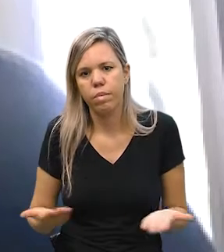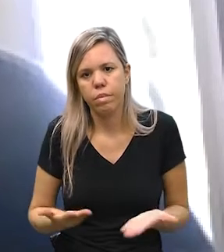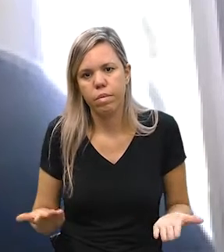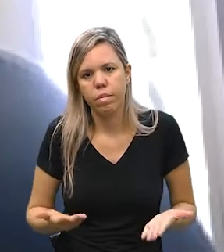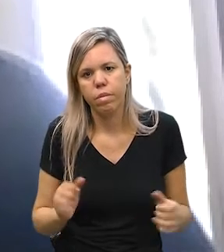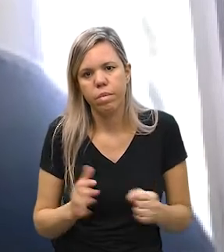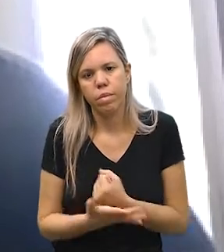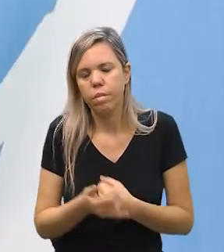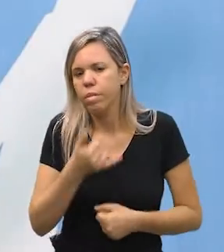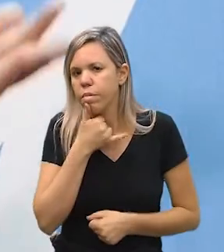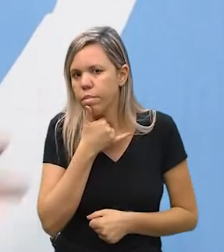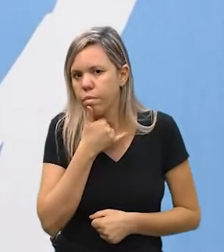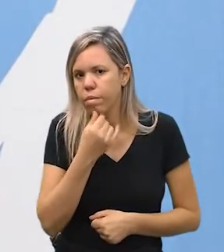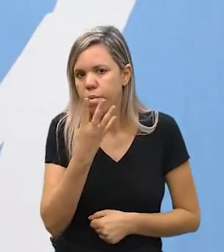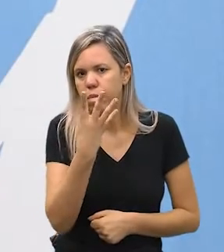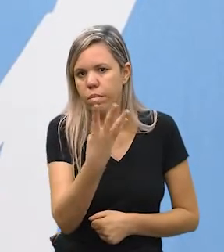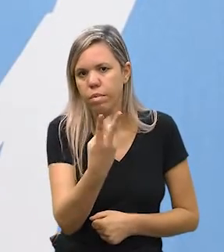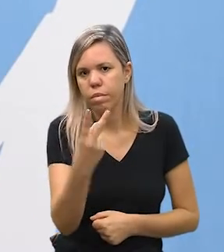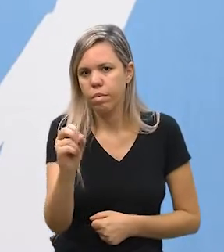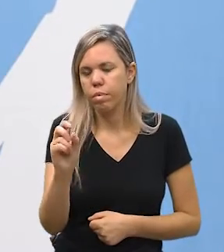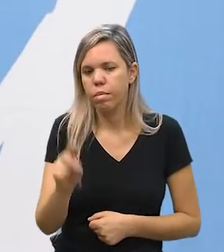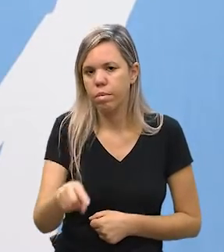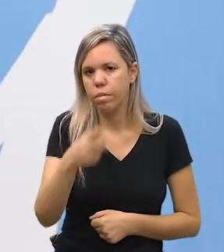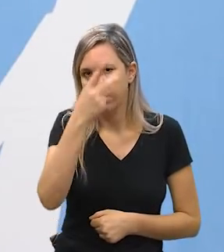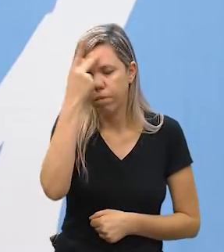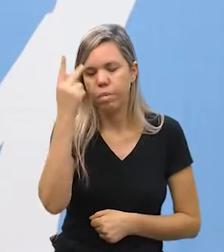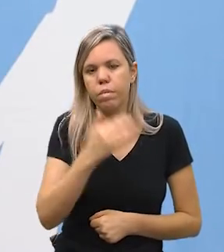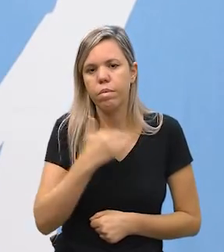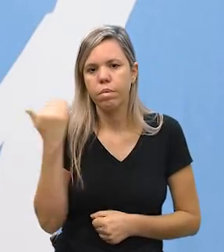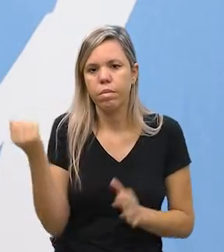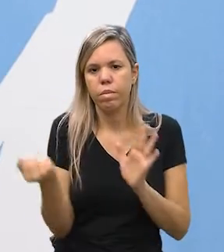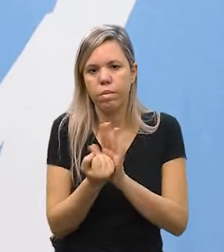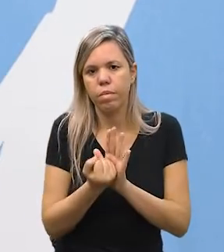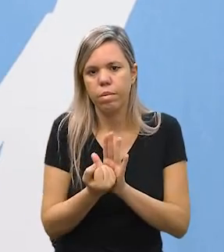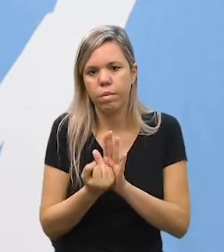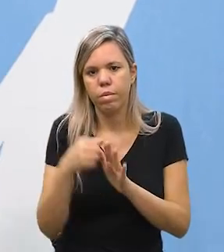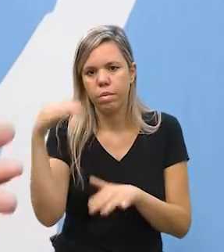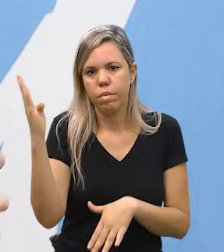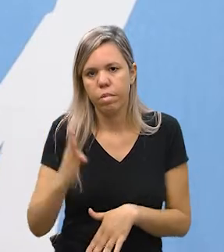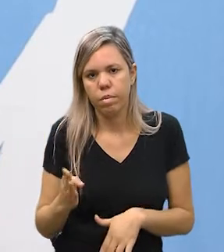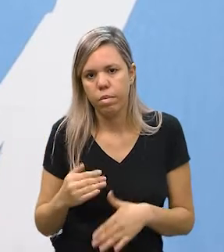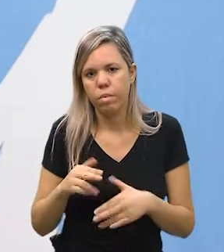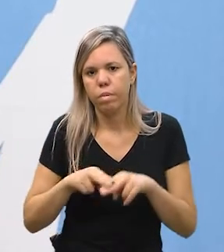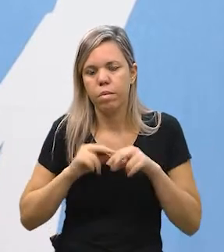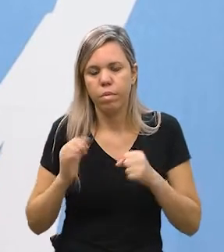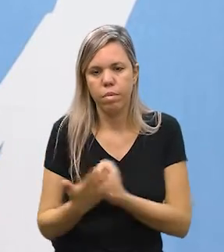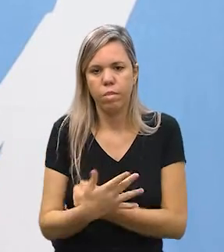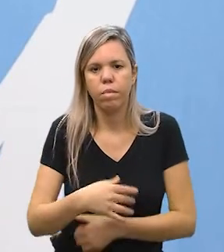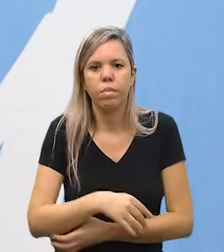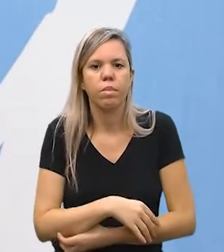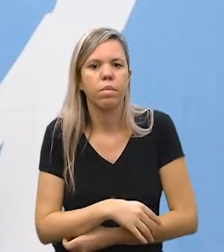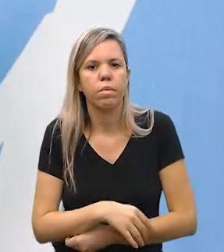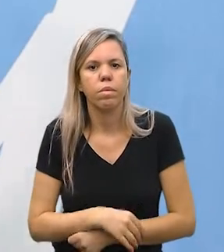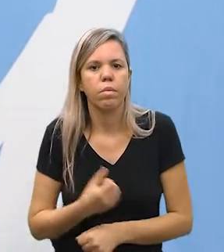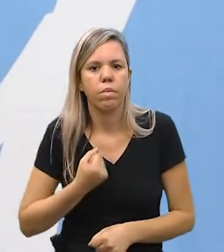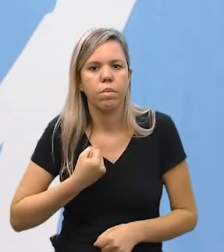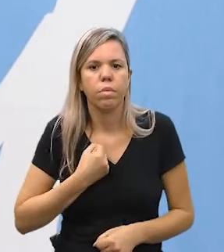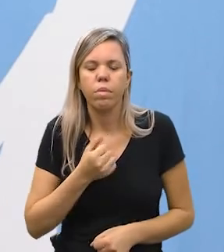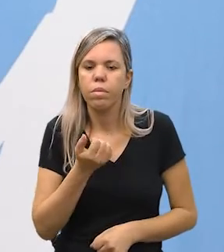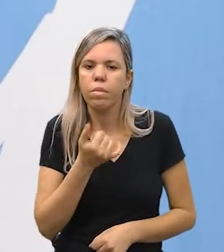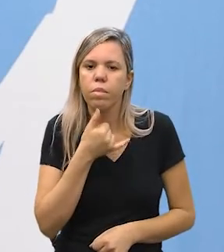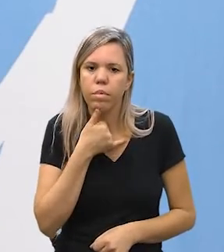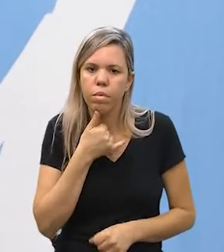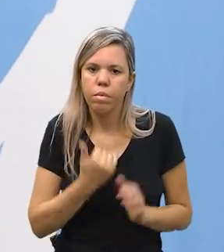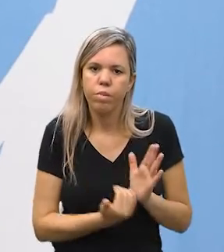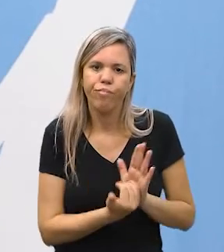essa pandemia. Infelizmente, mais de 420 mil óbitos registrados aqui no Brasil em decorrência da pandemia. E esse número, infelizmente,